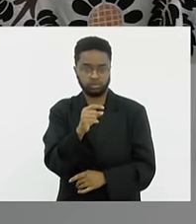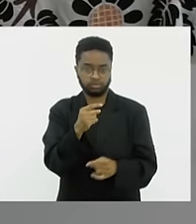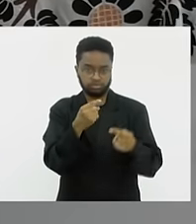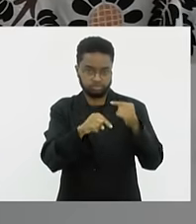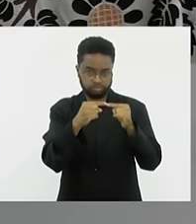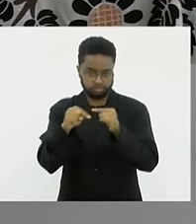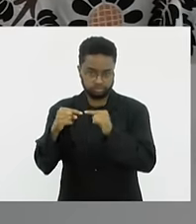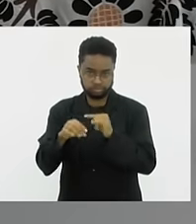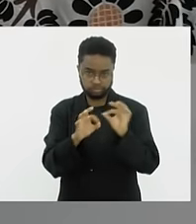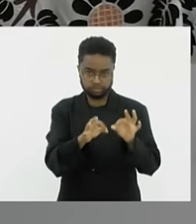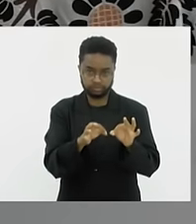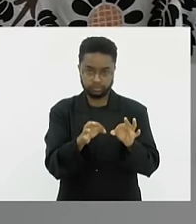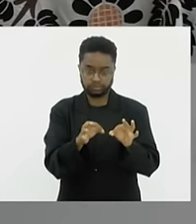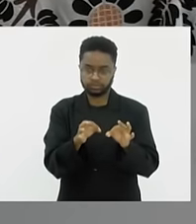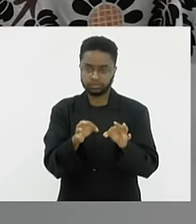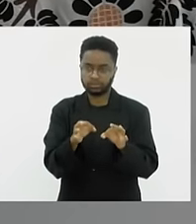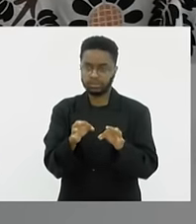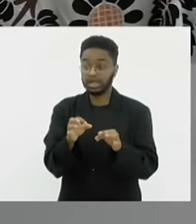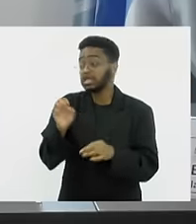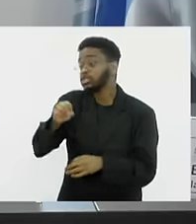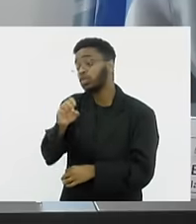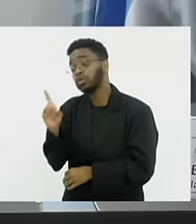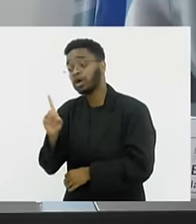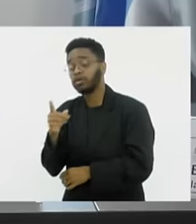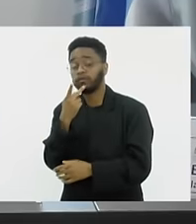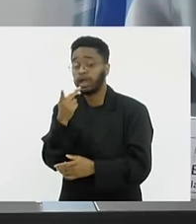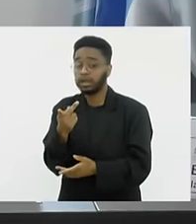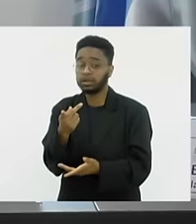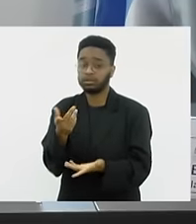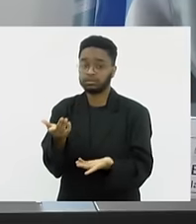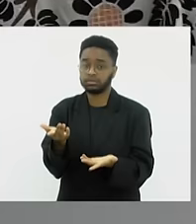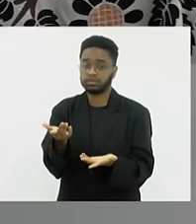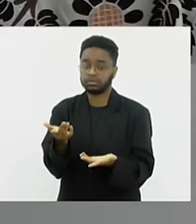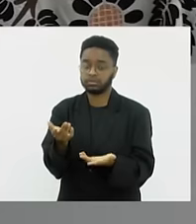Pelo o que eu tenho conhecimento... Presidente, sim ou não? O senhor afirma que estão regulares?